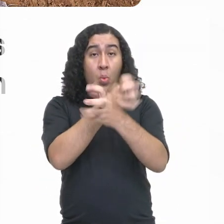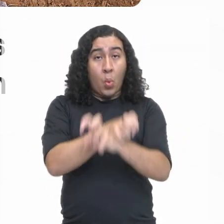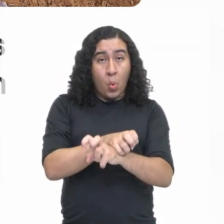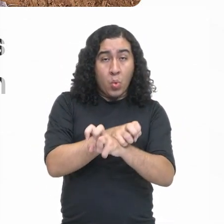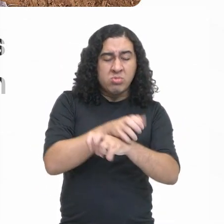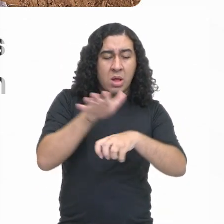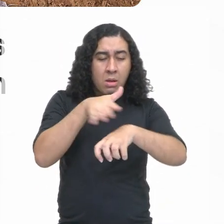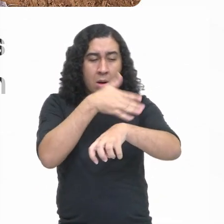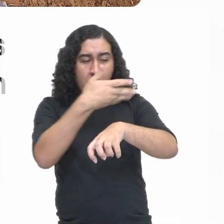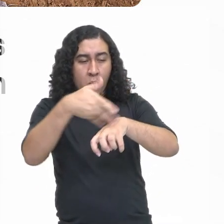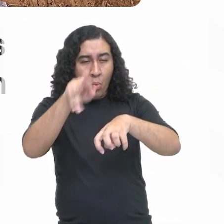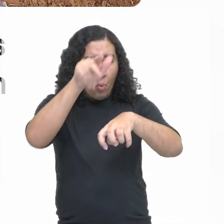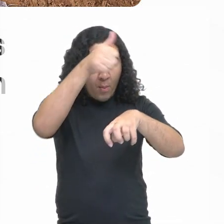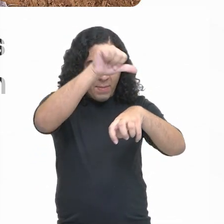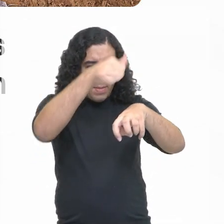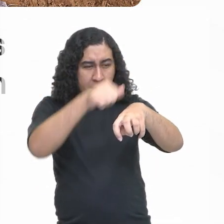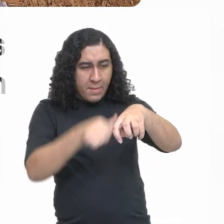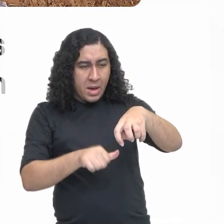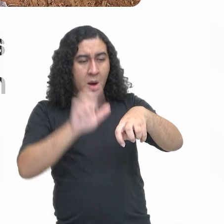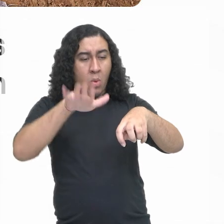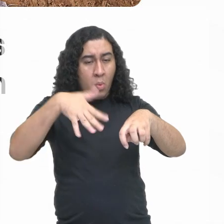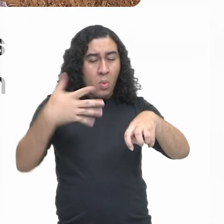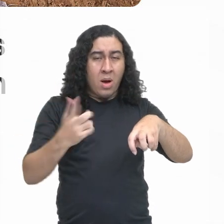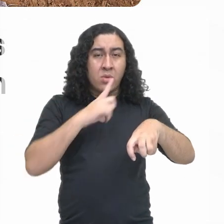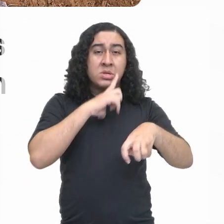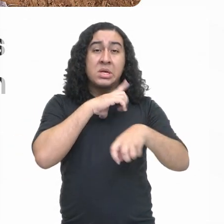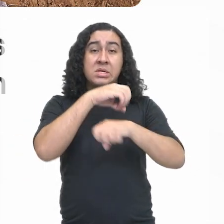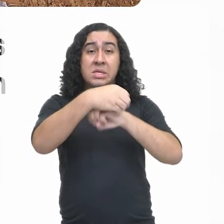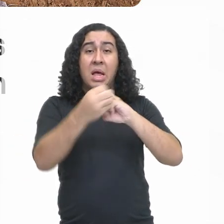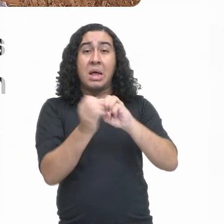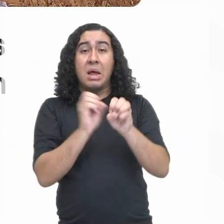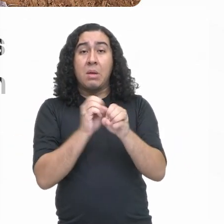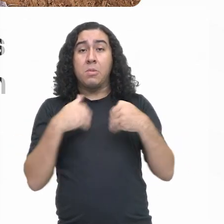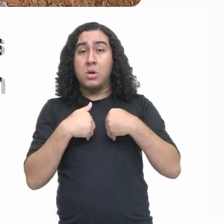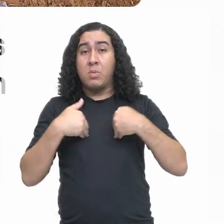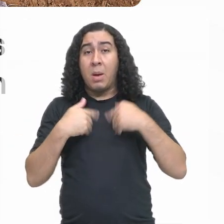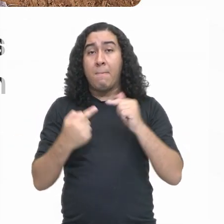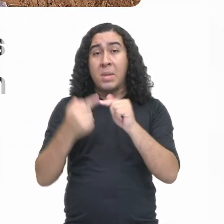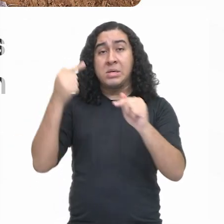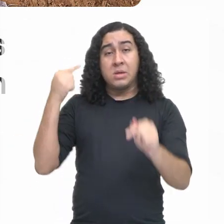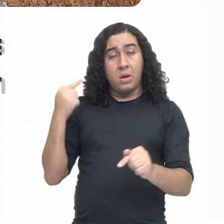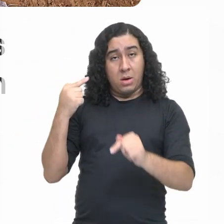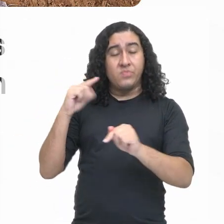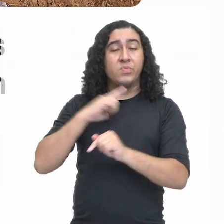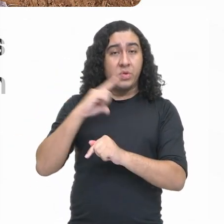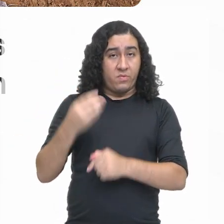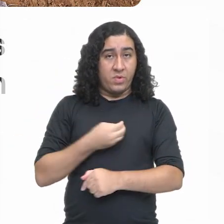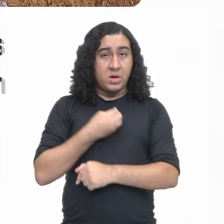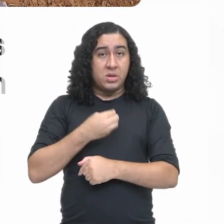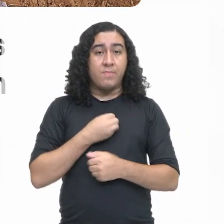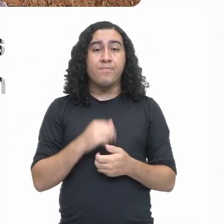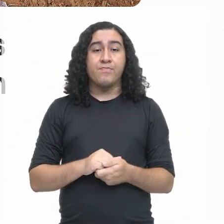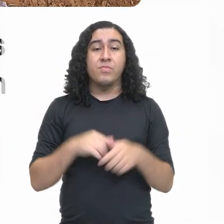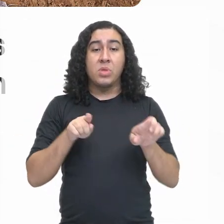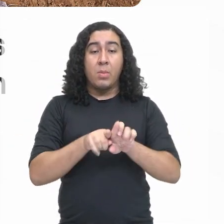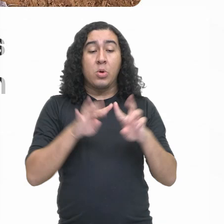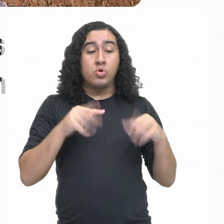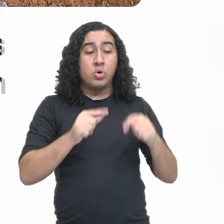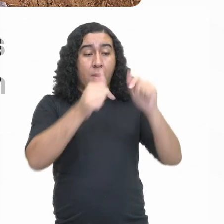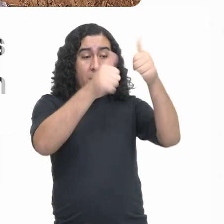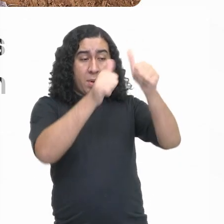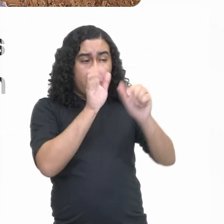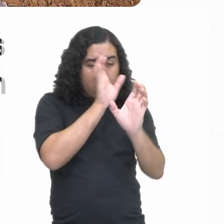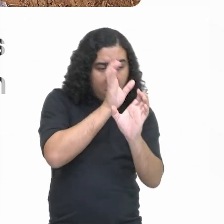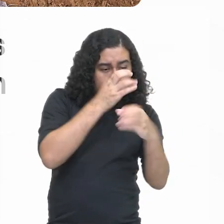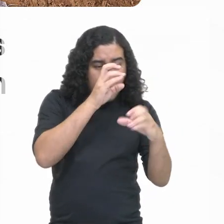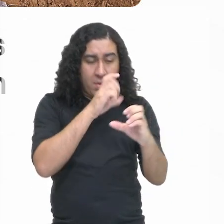são vestígios de organismos que viveram em épocas remotas da Terra. Essa análise indica